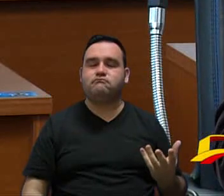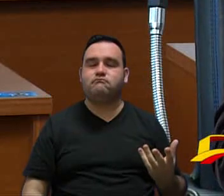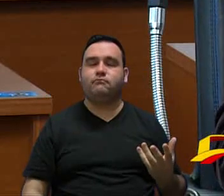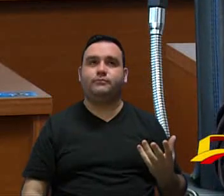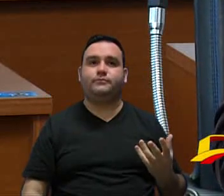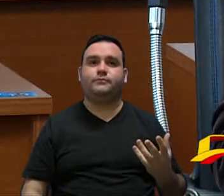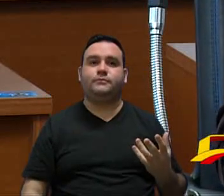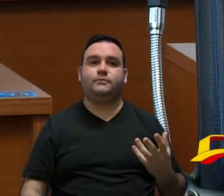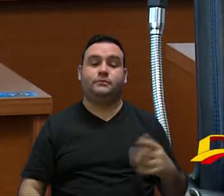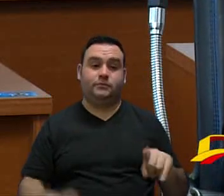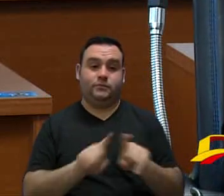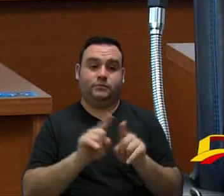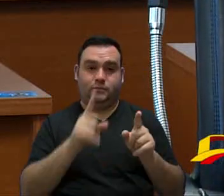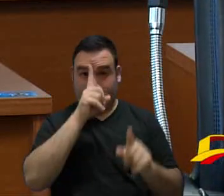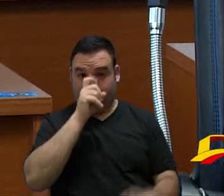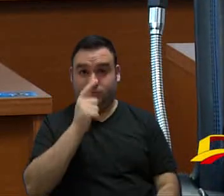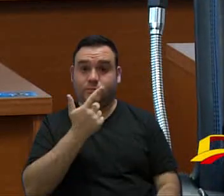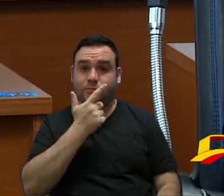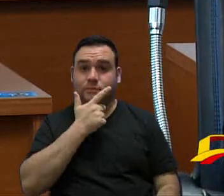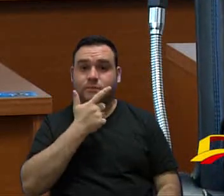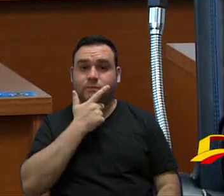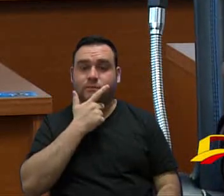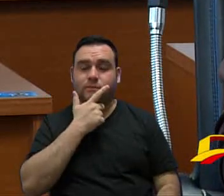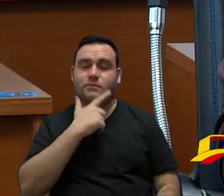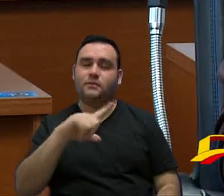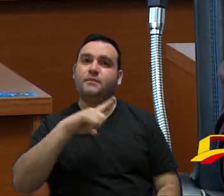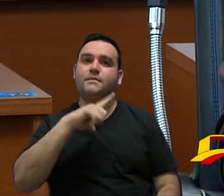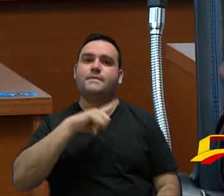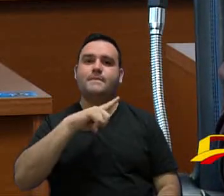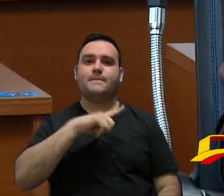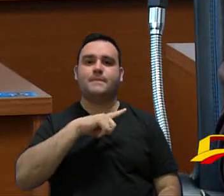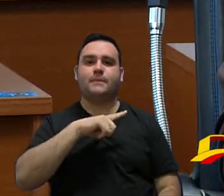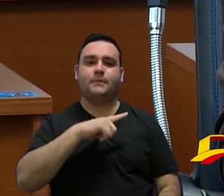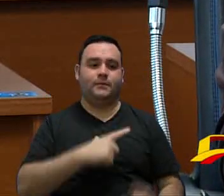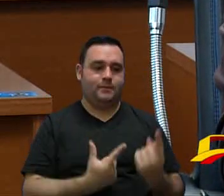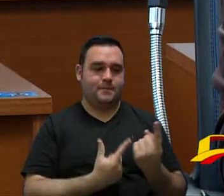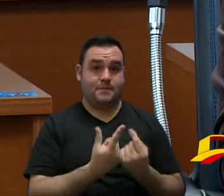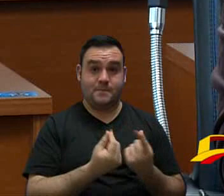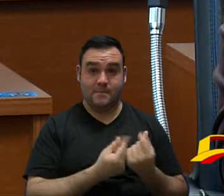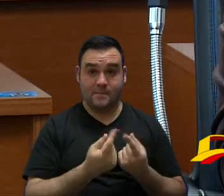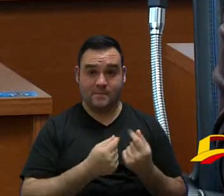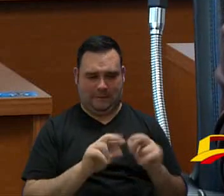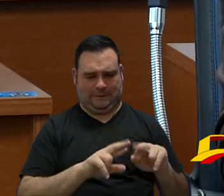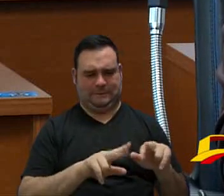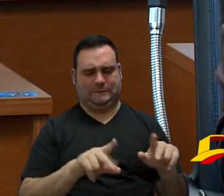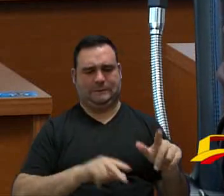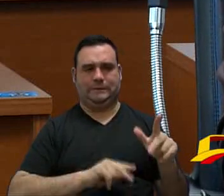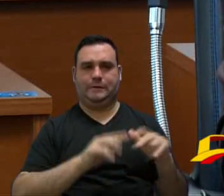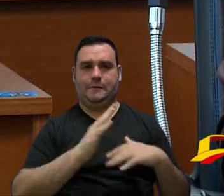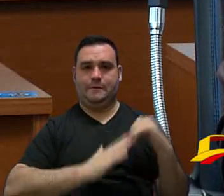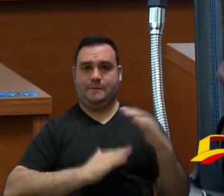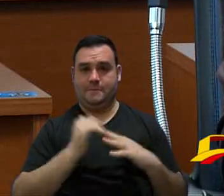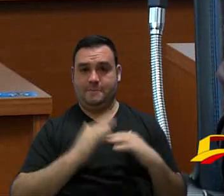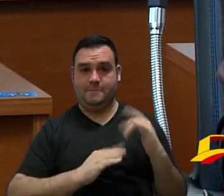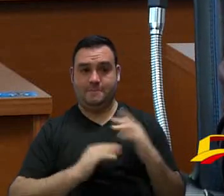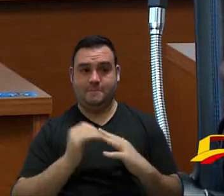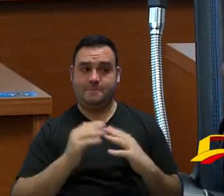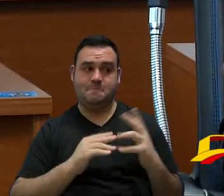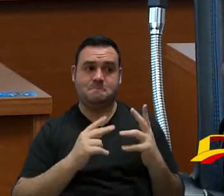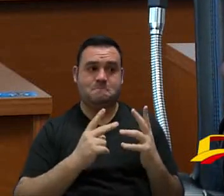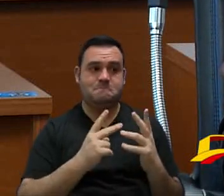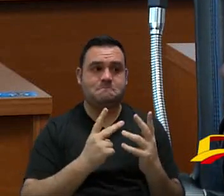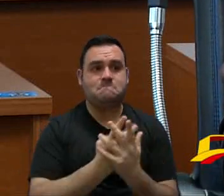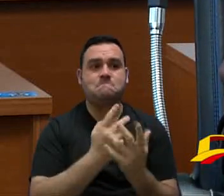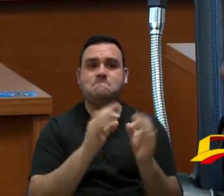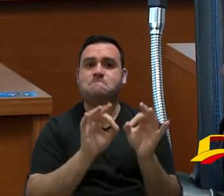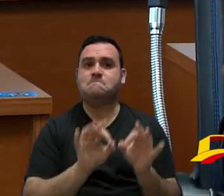e a irmandade de santa casa de sorocaba ela tem recursos para uma série de atividades que não estão acontecendo